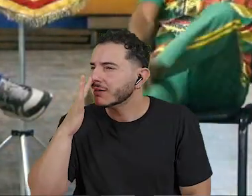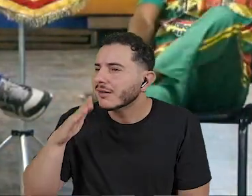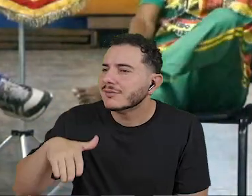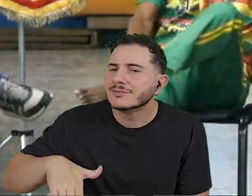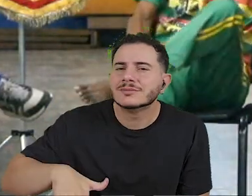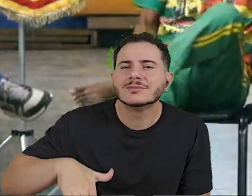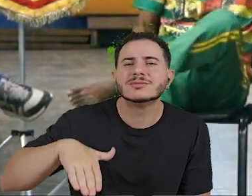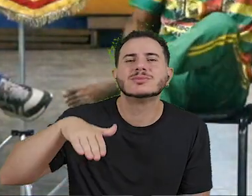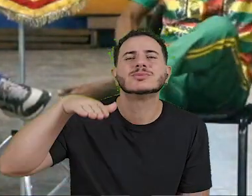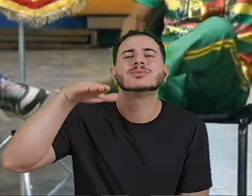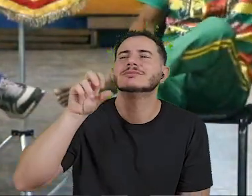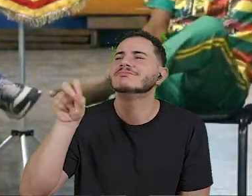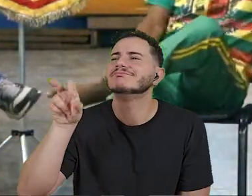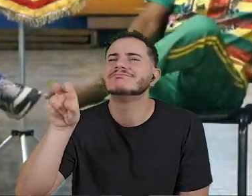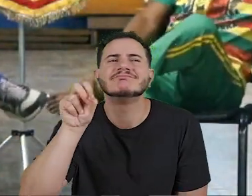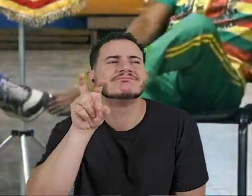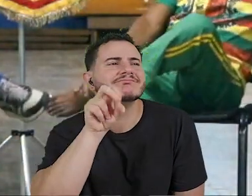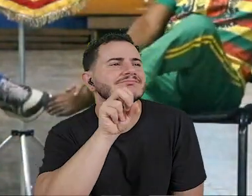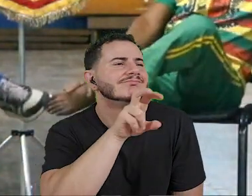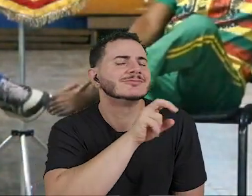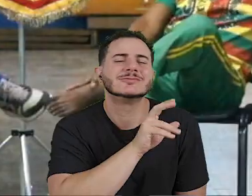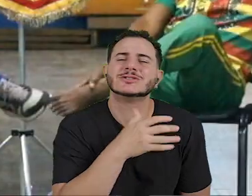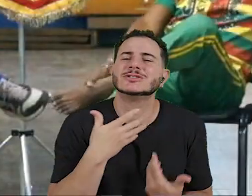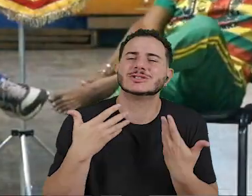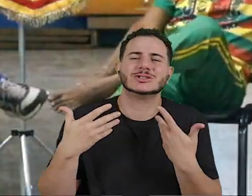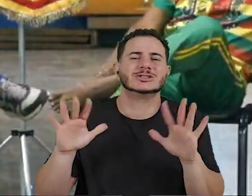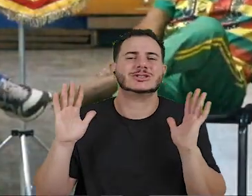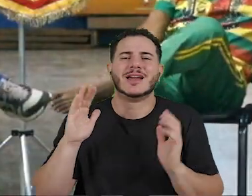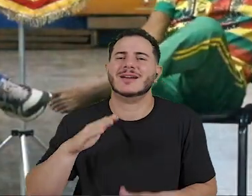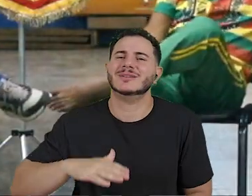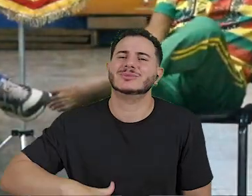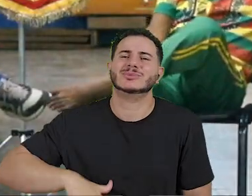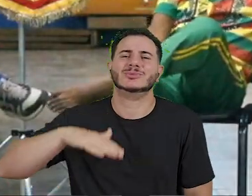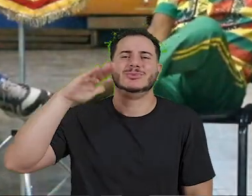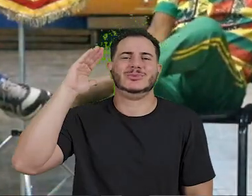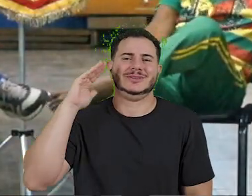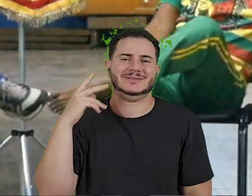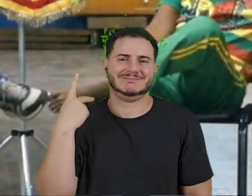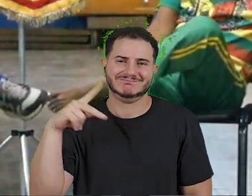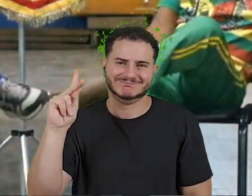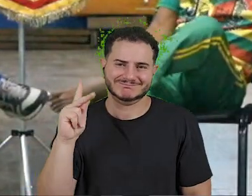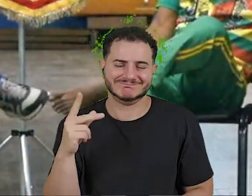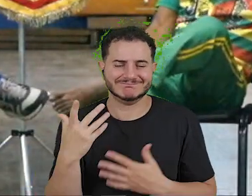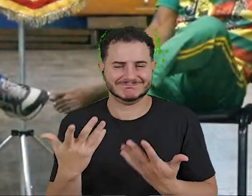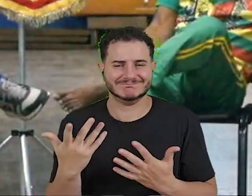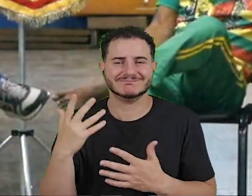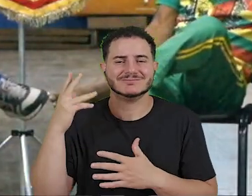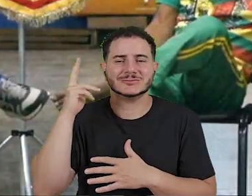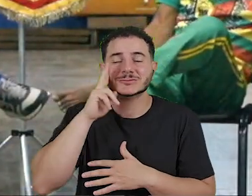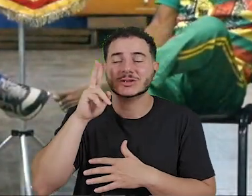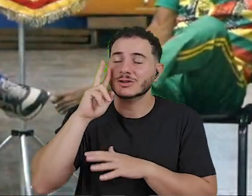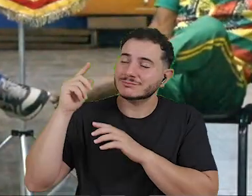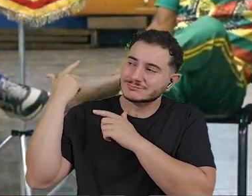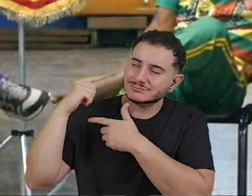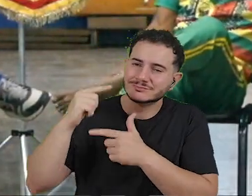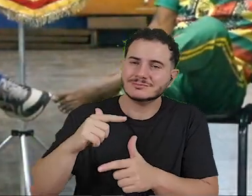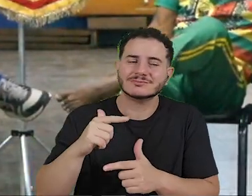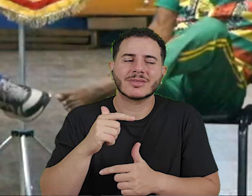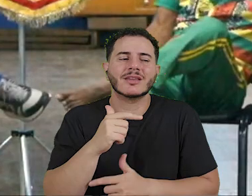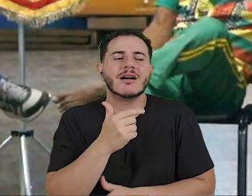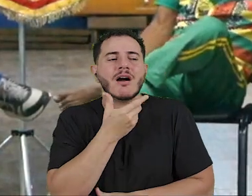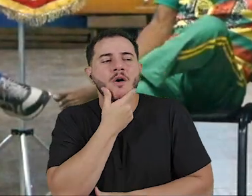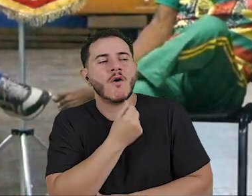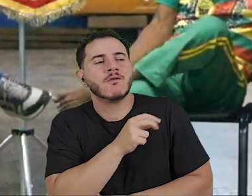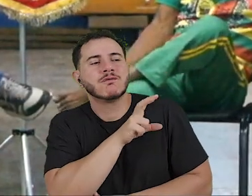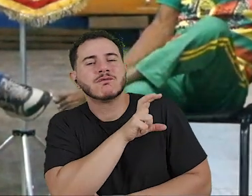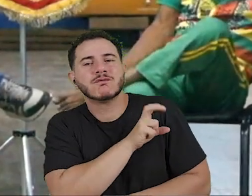relação familiar, né, e já desfilou em diversas agremiações. Tem uma trajetória aí que o avô é um